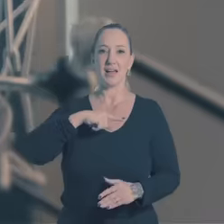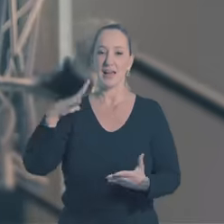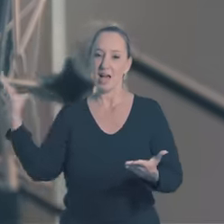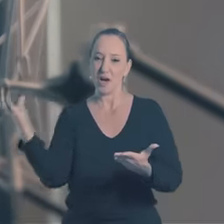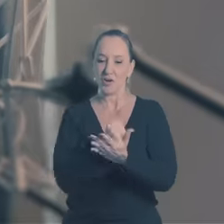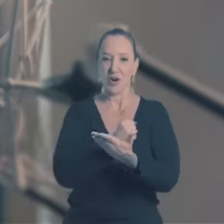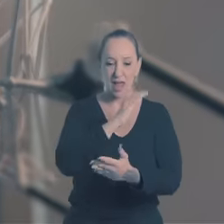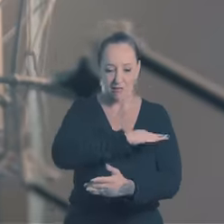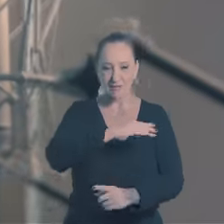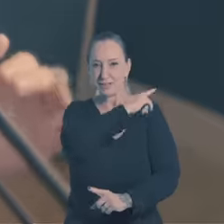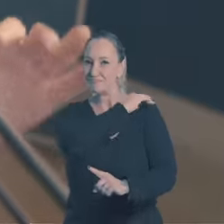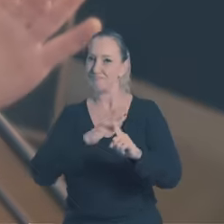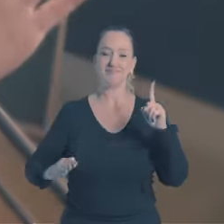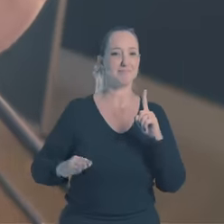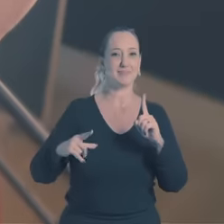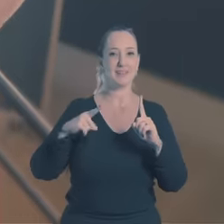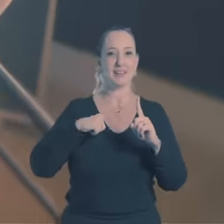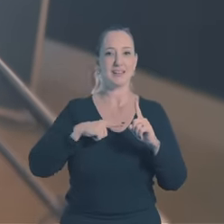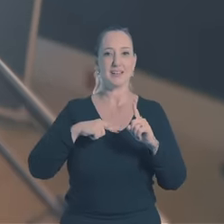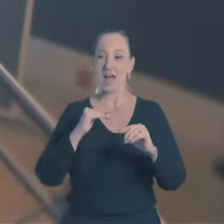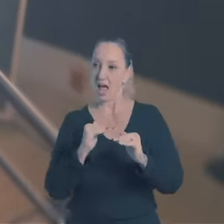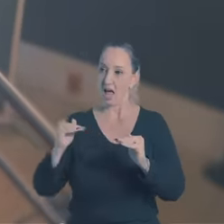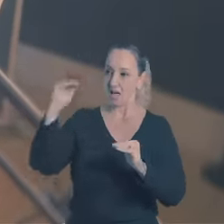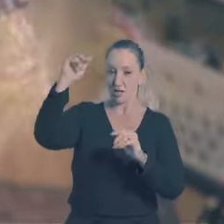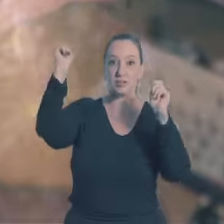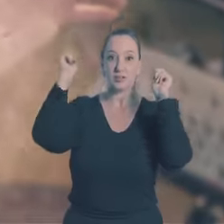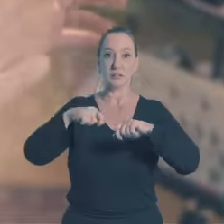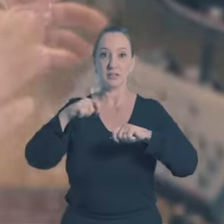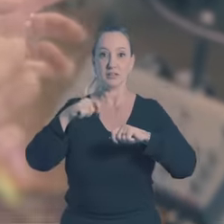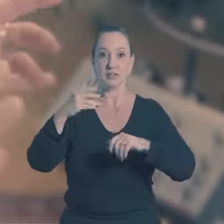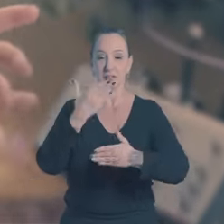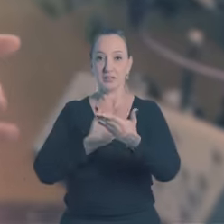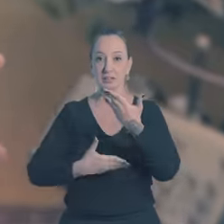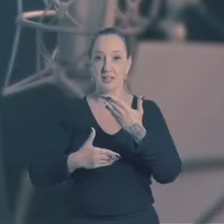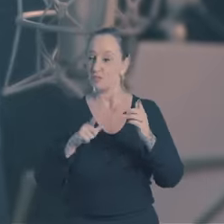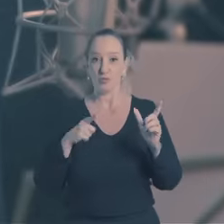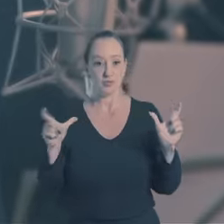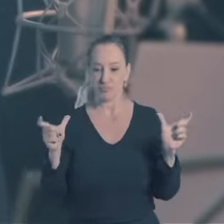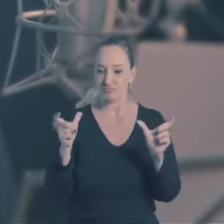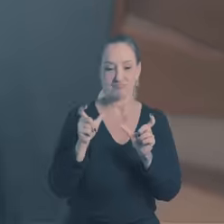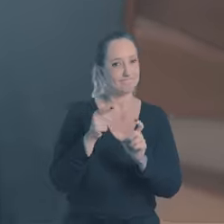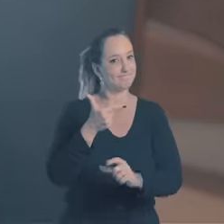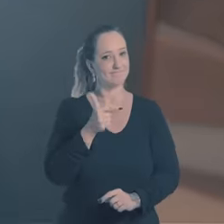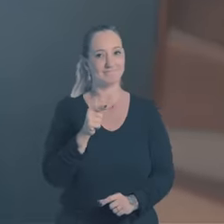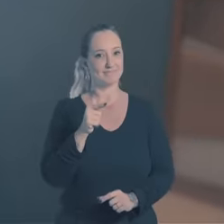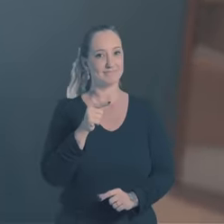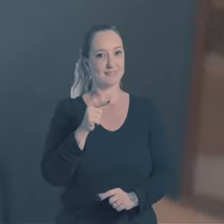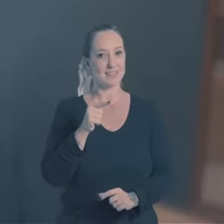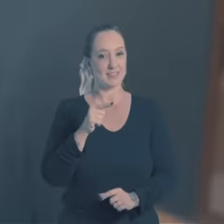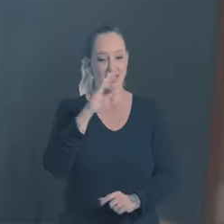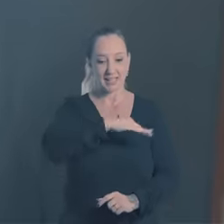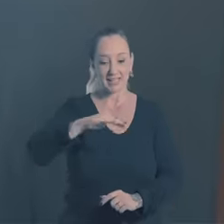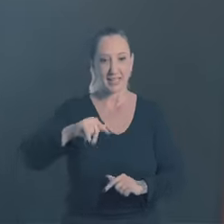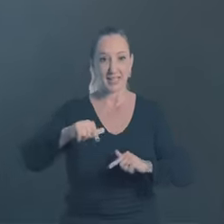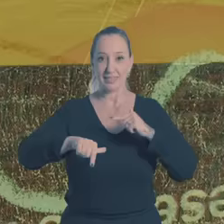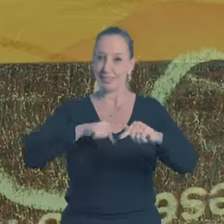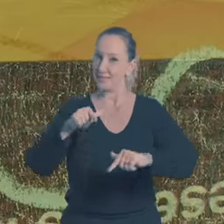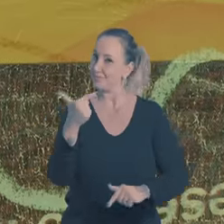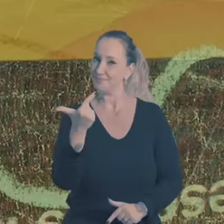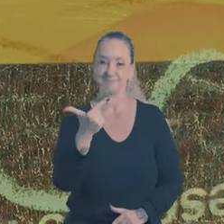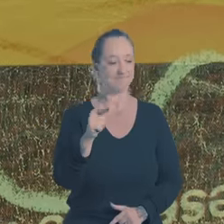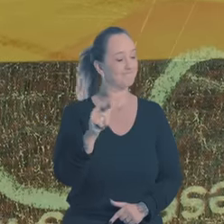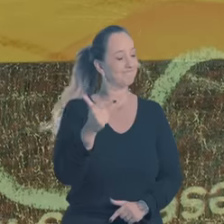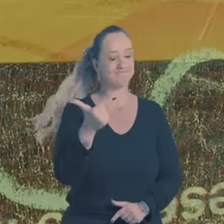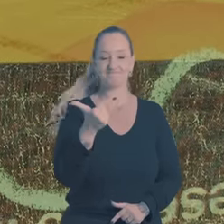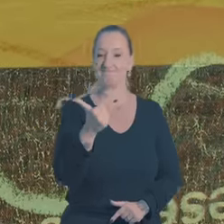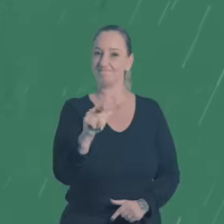infâncias pela metade pra ser um adulto sem tumulto. Não existe atalho, em resumo, crianças não têm trabalho,